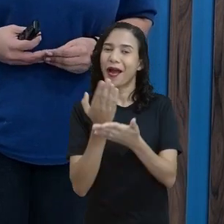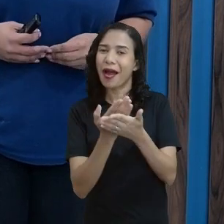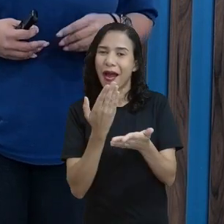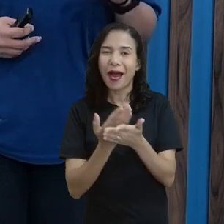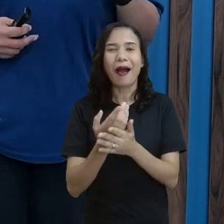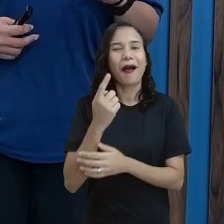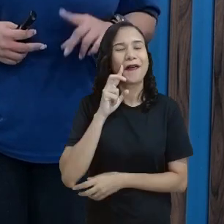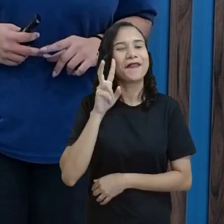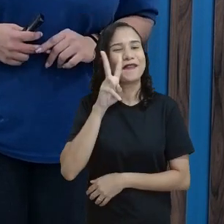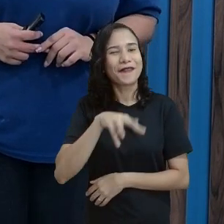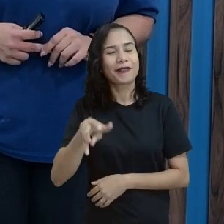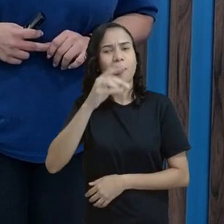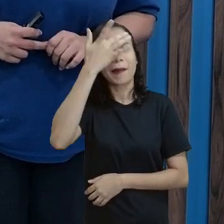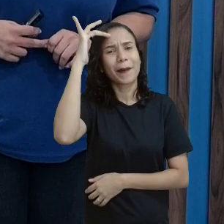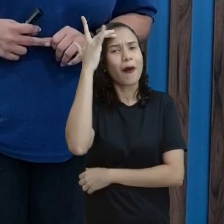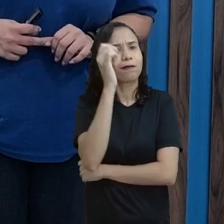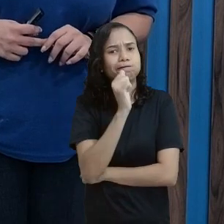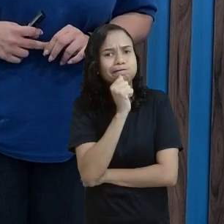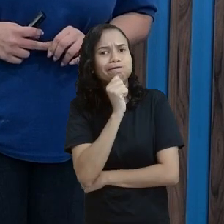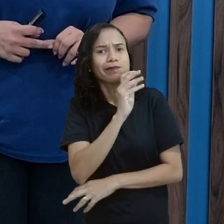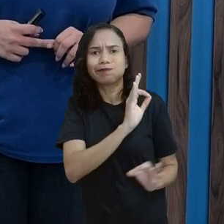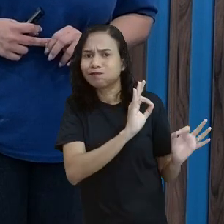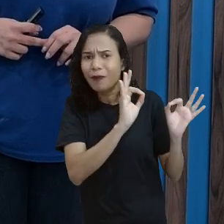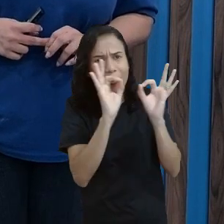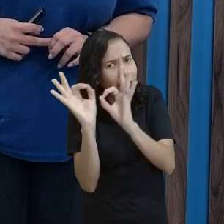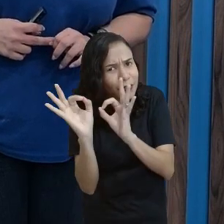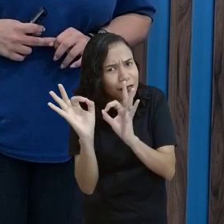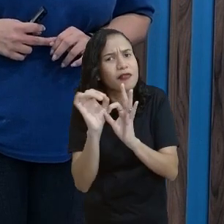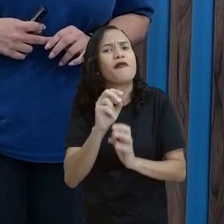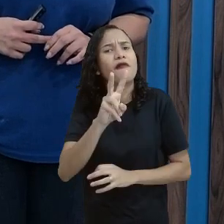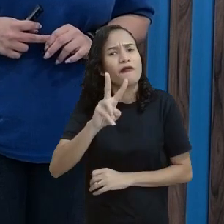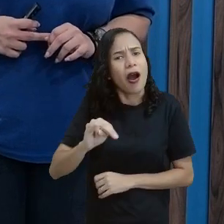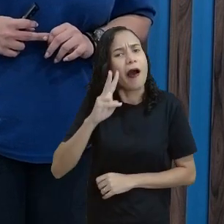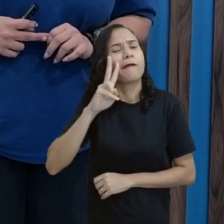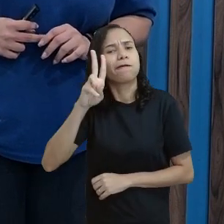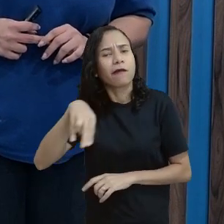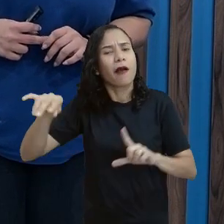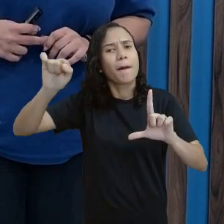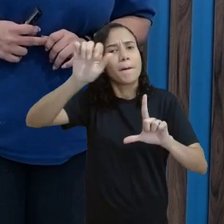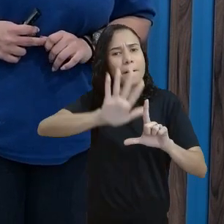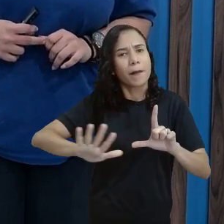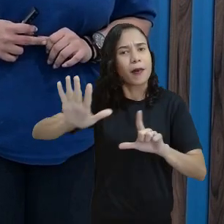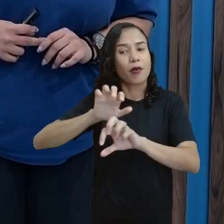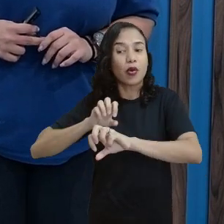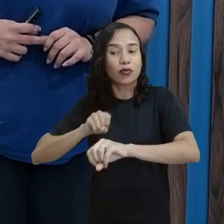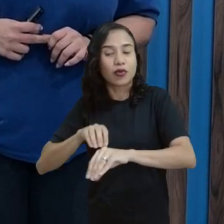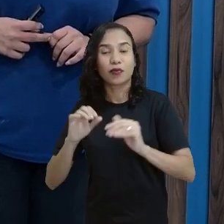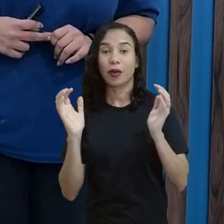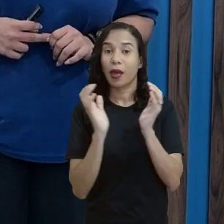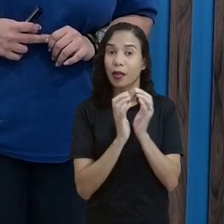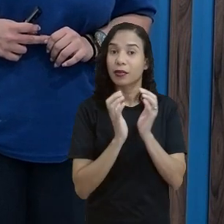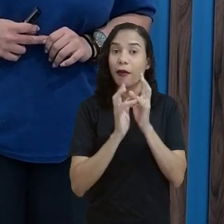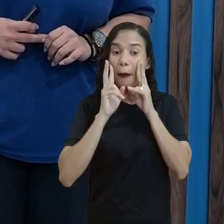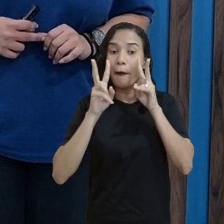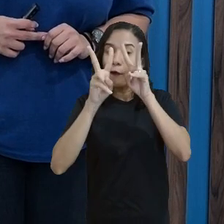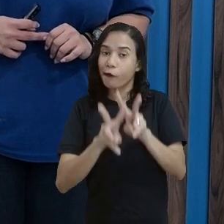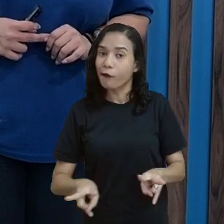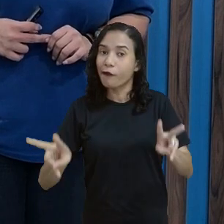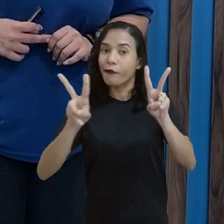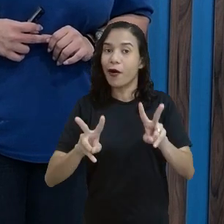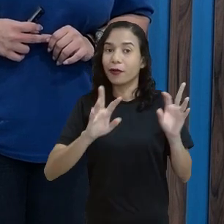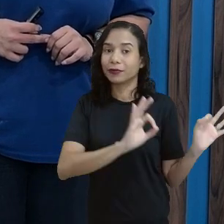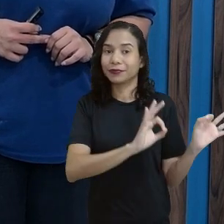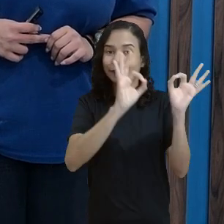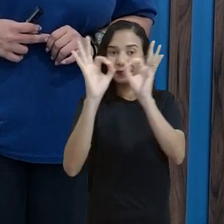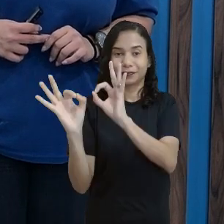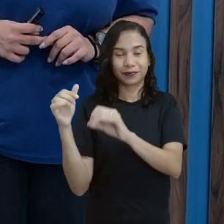aula. Então, quem não assistiu, vai lá na plataforma do Educa Recife no YouTube, acessa e assiste